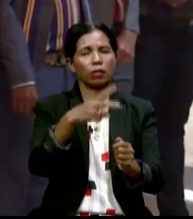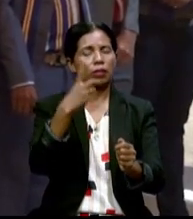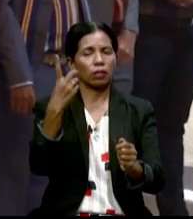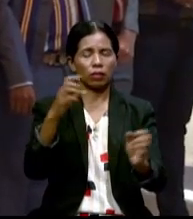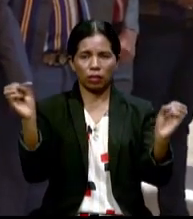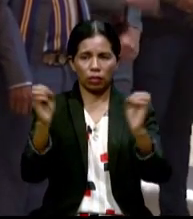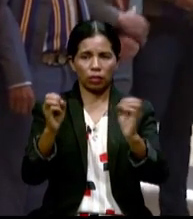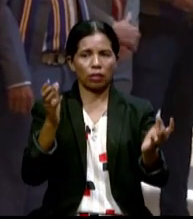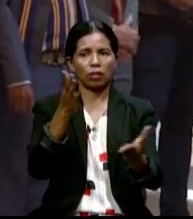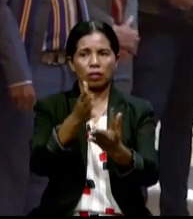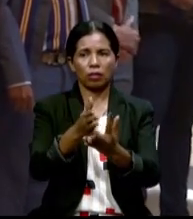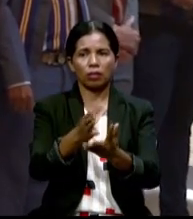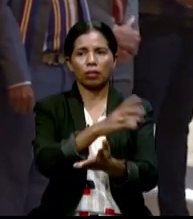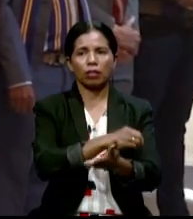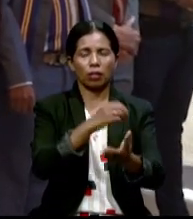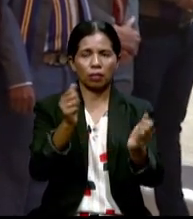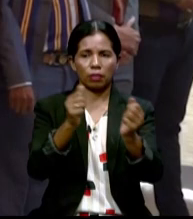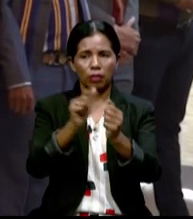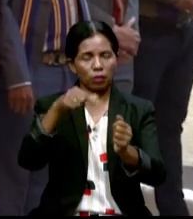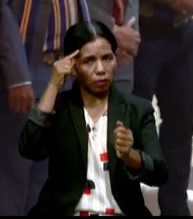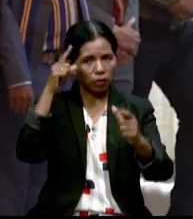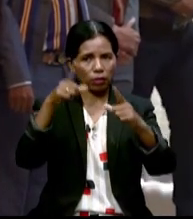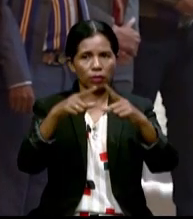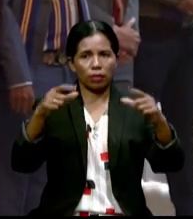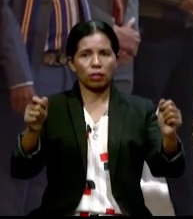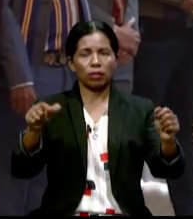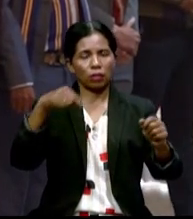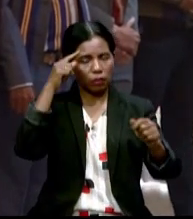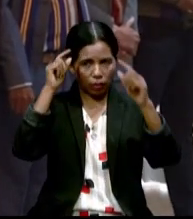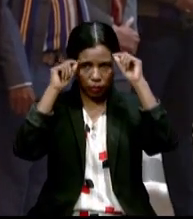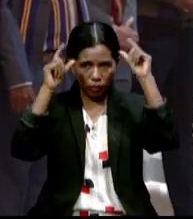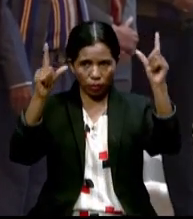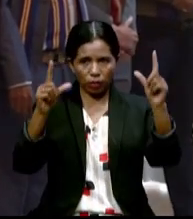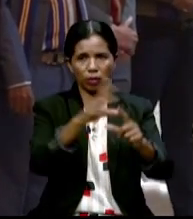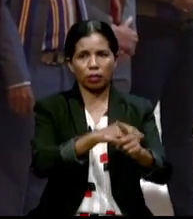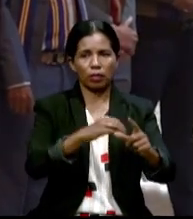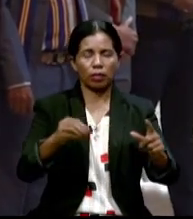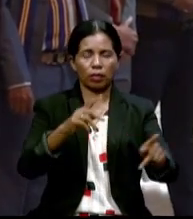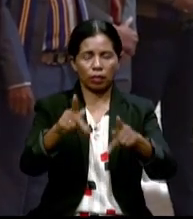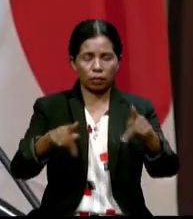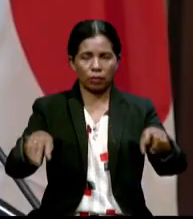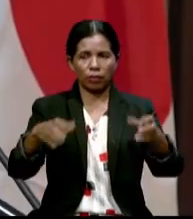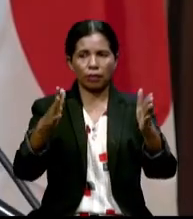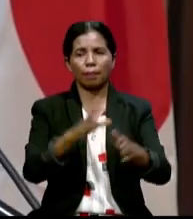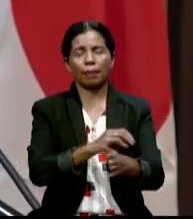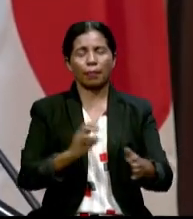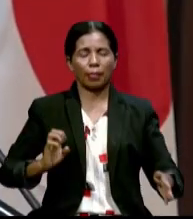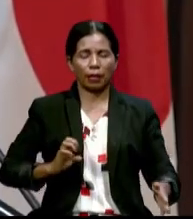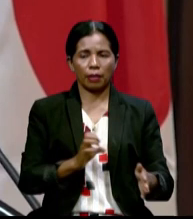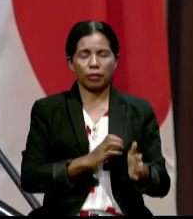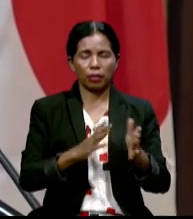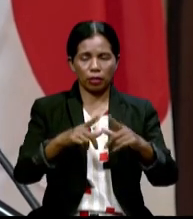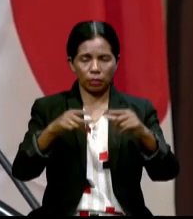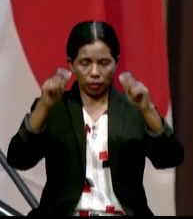ela conclui estudo do acordo entre o governo do Japão no governo Timor-Leste para funcionar o Timor Oansira. Do embaixador do Japão no